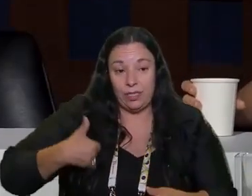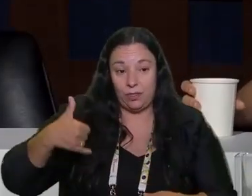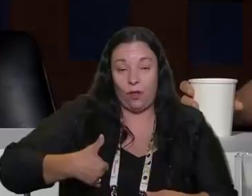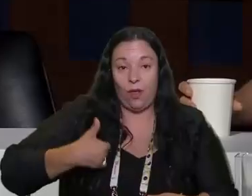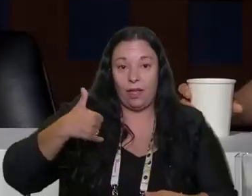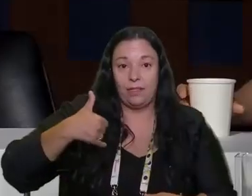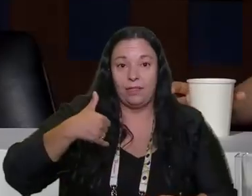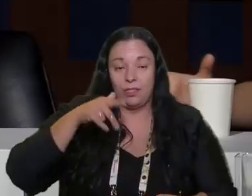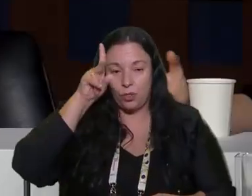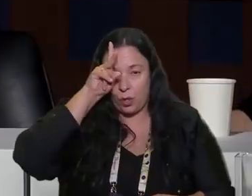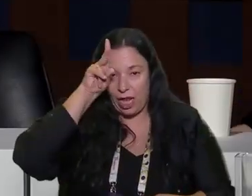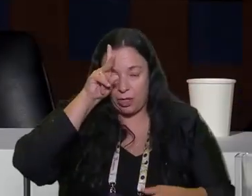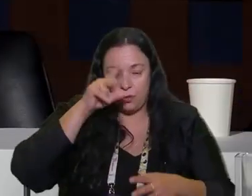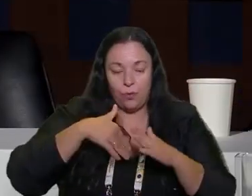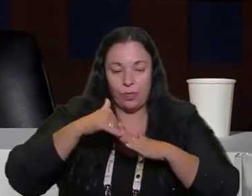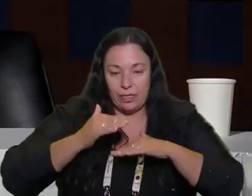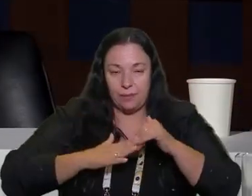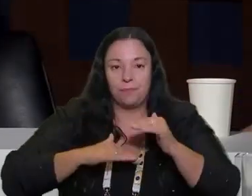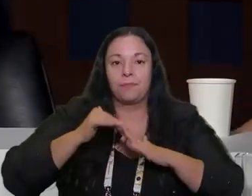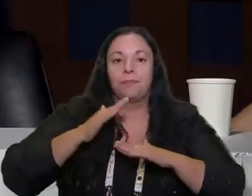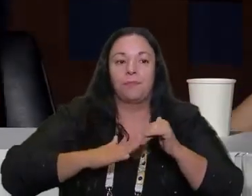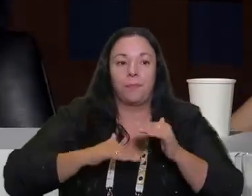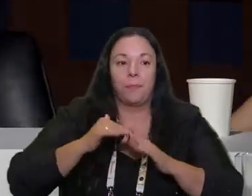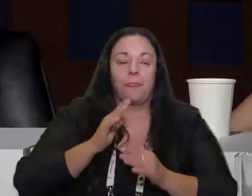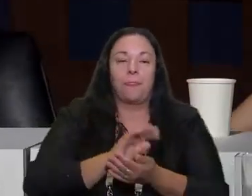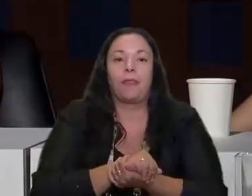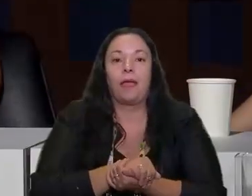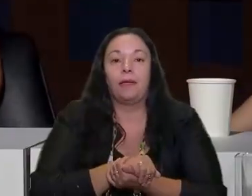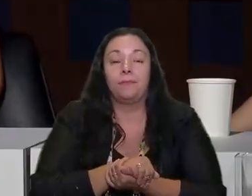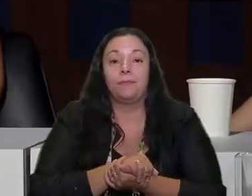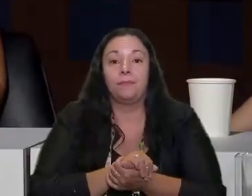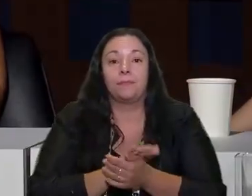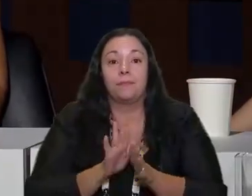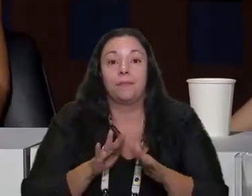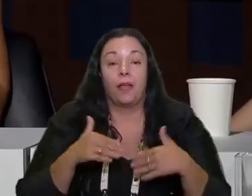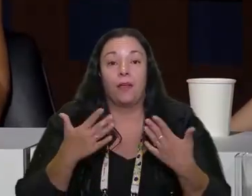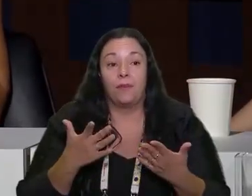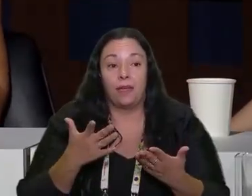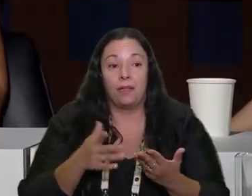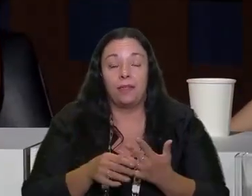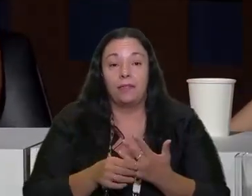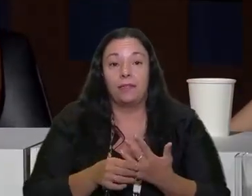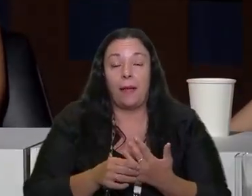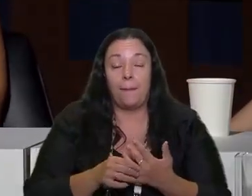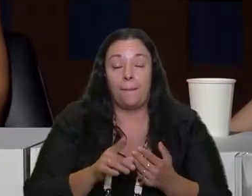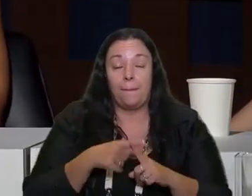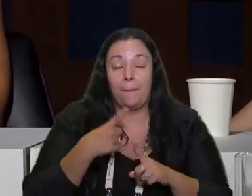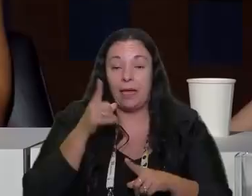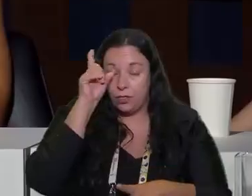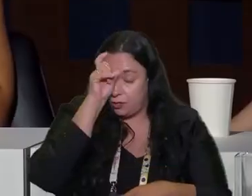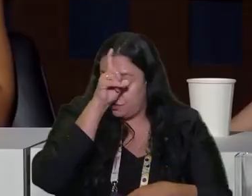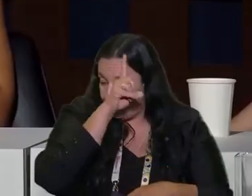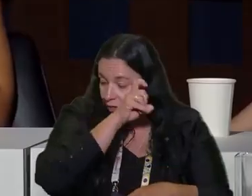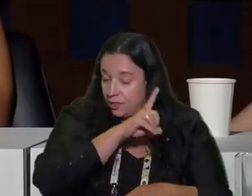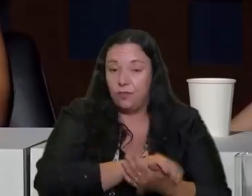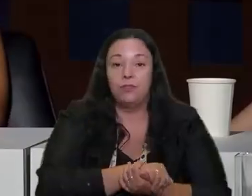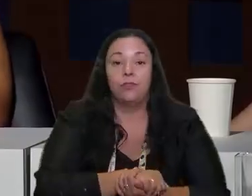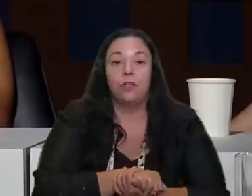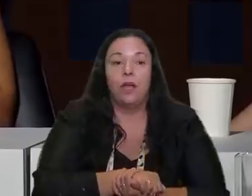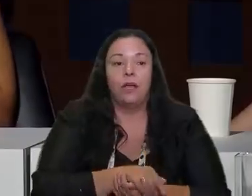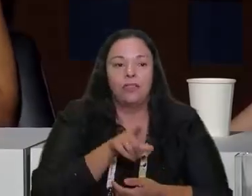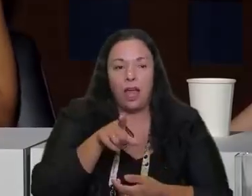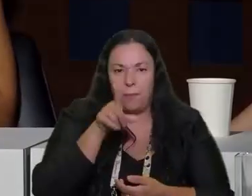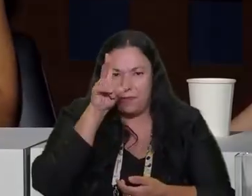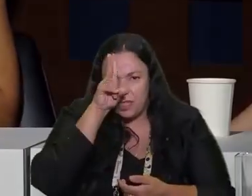historiadora também, de mexer com romance histórico, que talvez para a gente que é historiador seja mais difícil do que para pessoas que não... As pessoas falam, não,